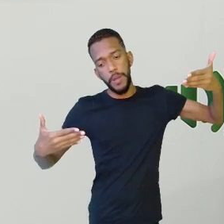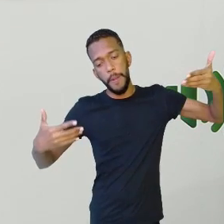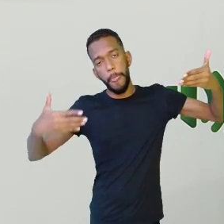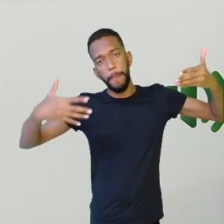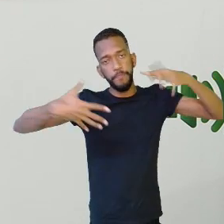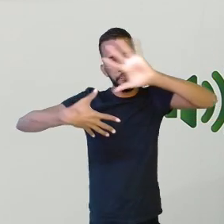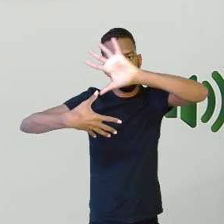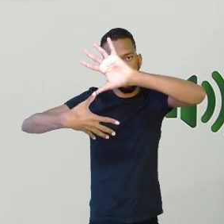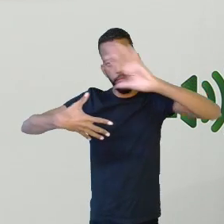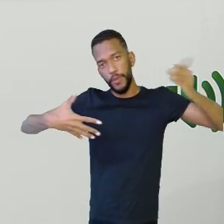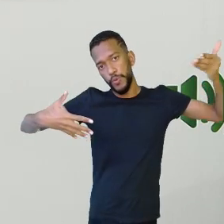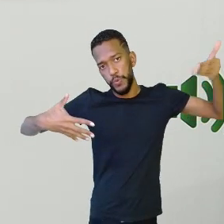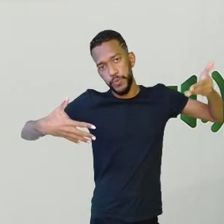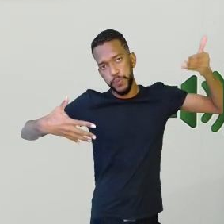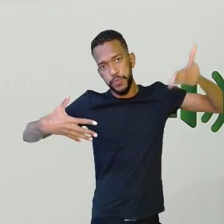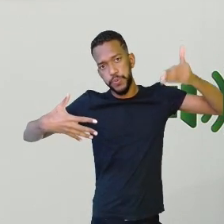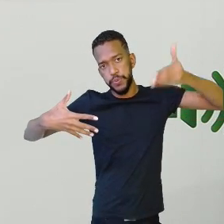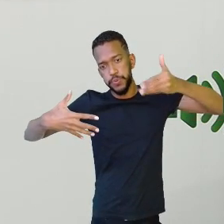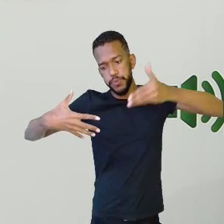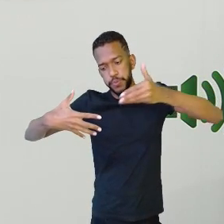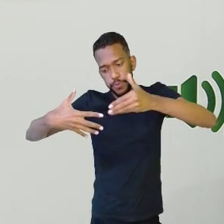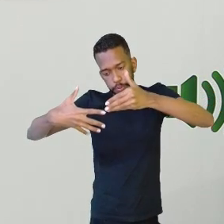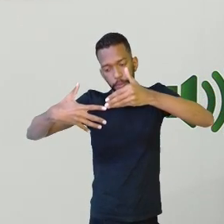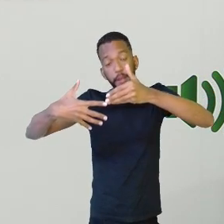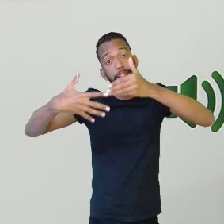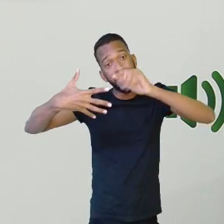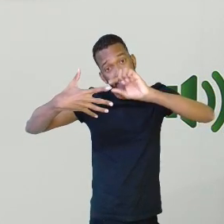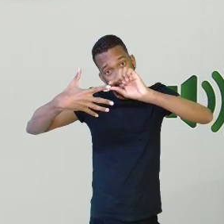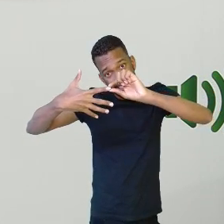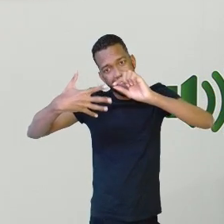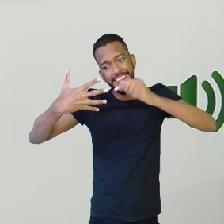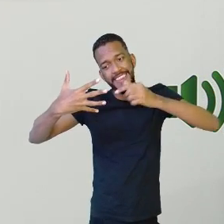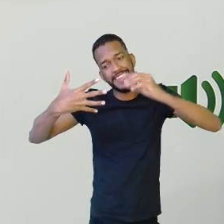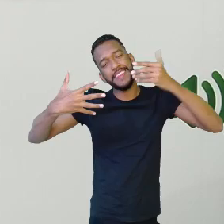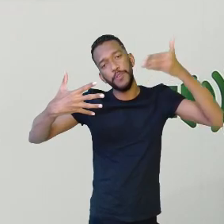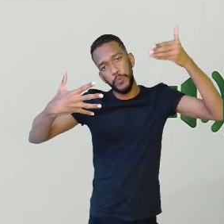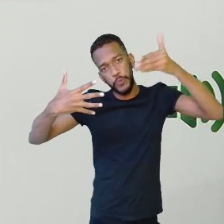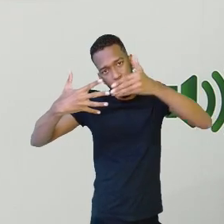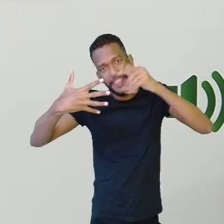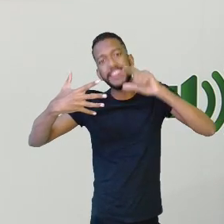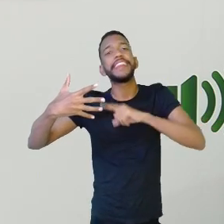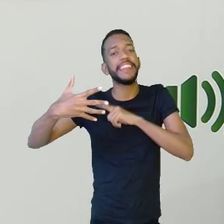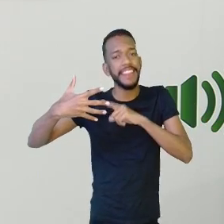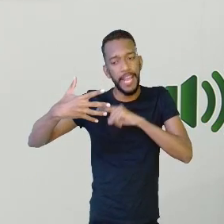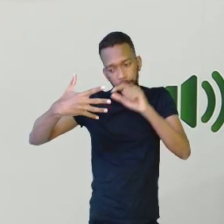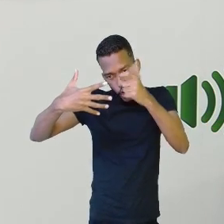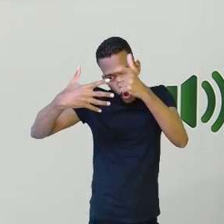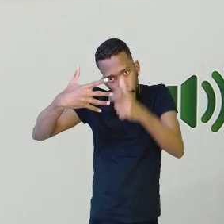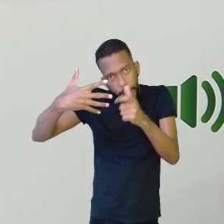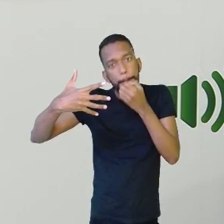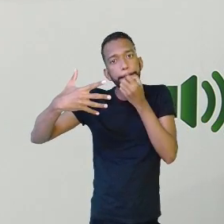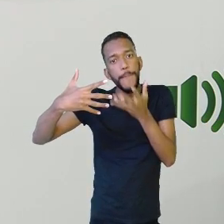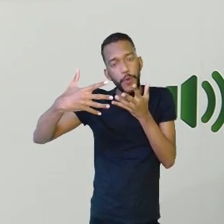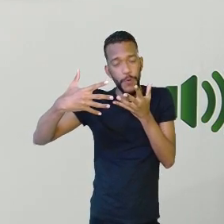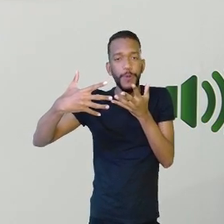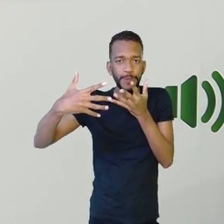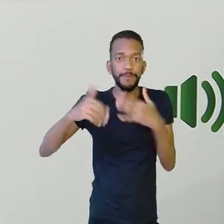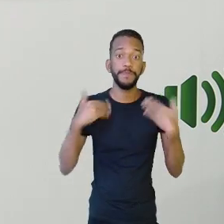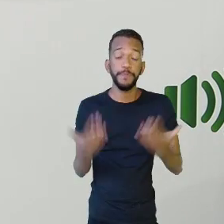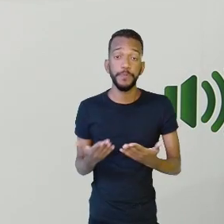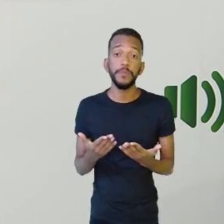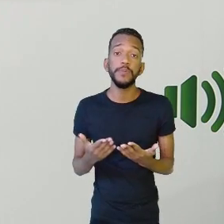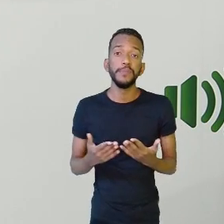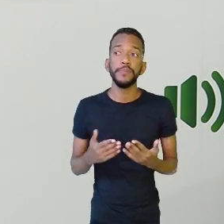posição, uma posição muito boa. E eles viram esse potencial. Além do que, Maurício de Nassau, ele resolveu